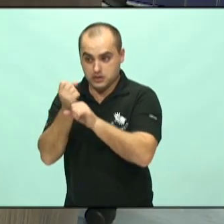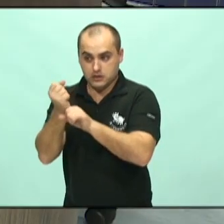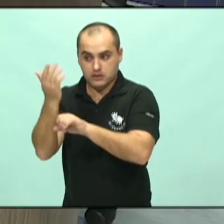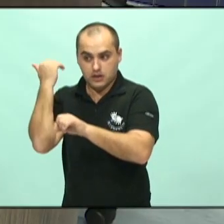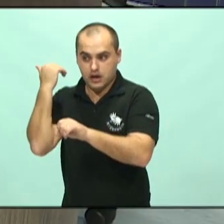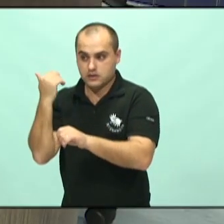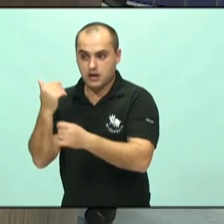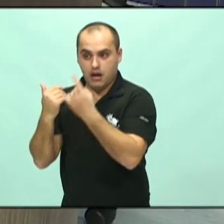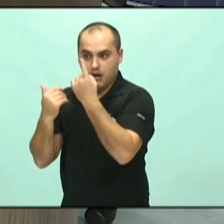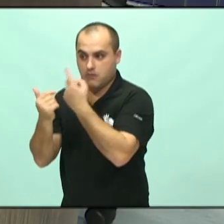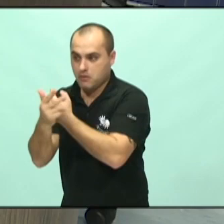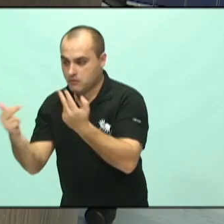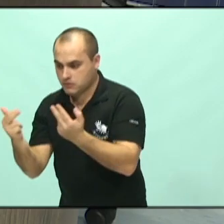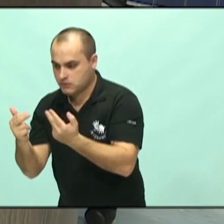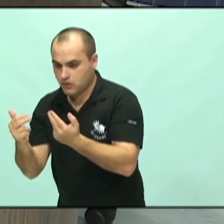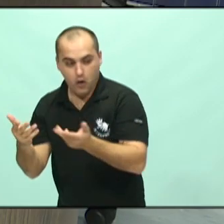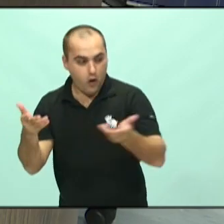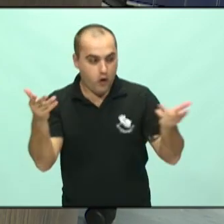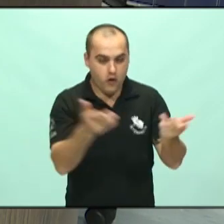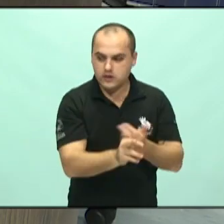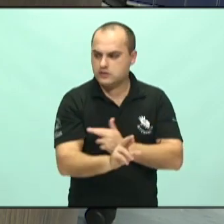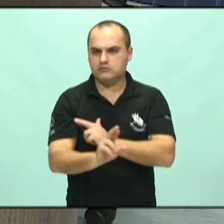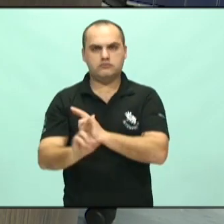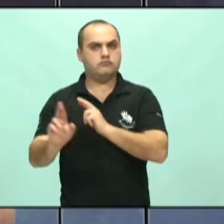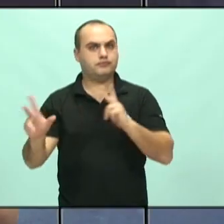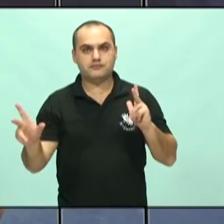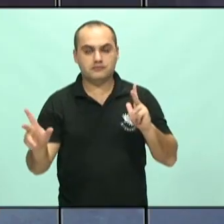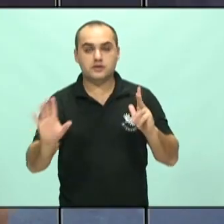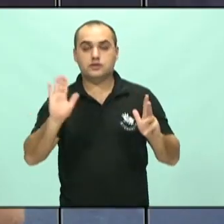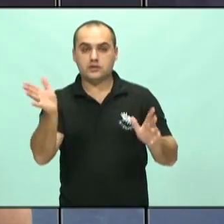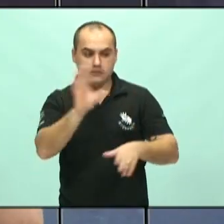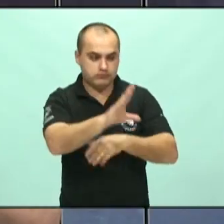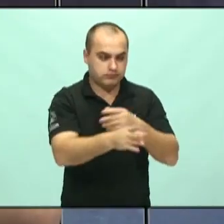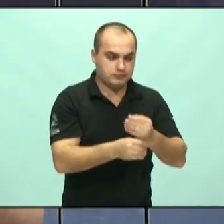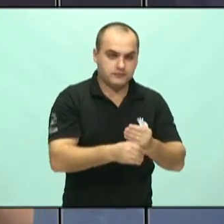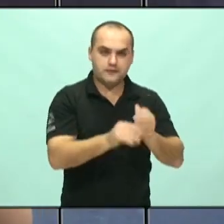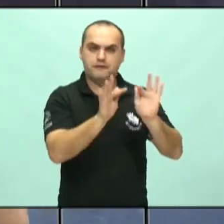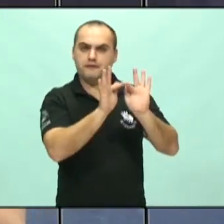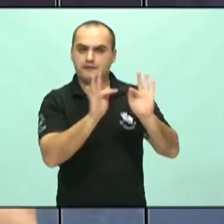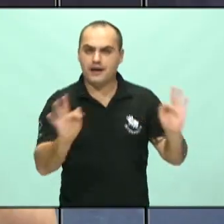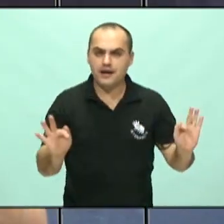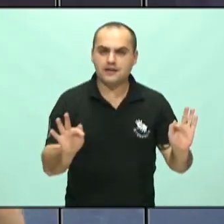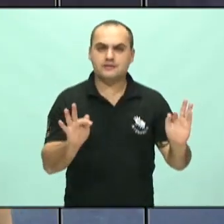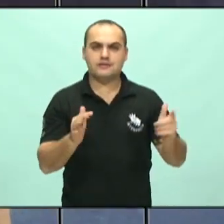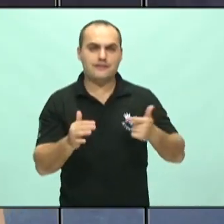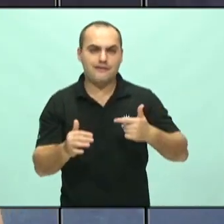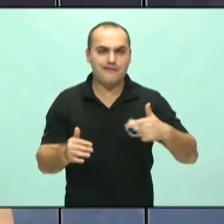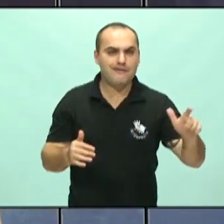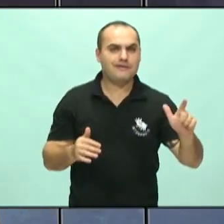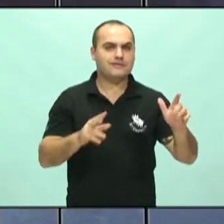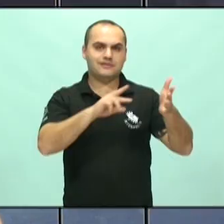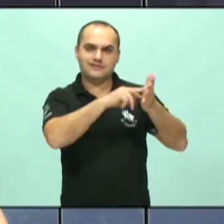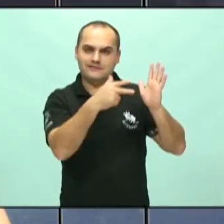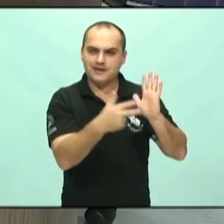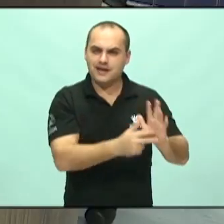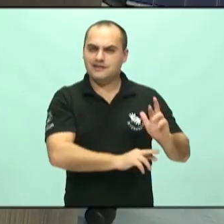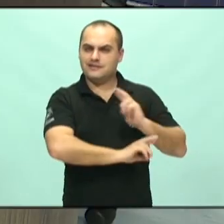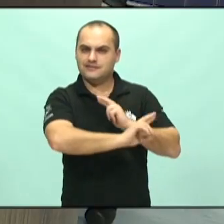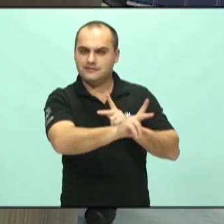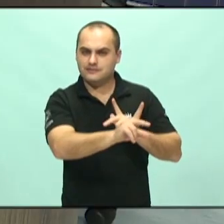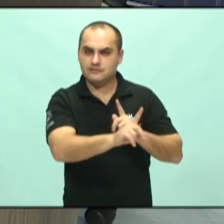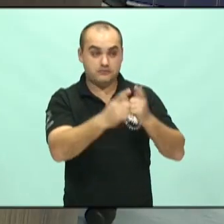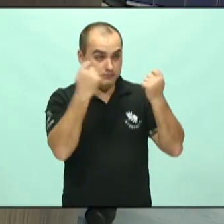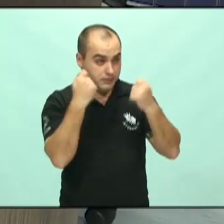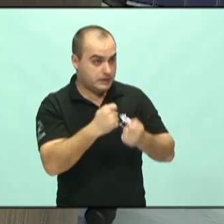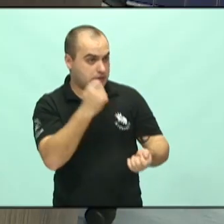ele. Hoje já é outra, né? A gente já incluiu outras frases, outras falas, outros significados. Tem que estar sempre